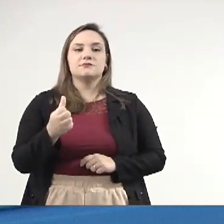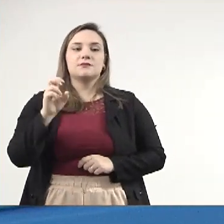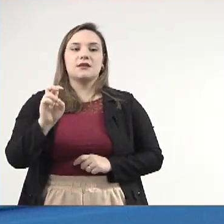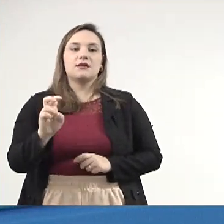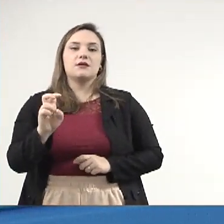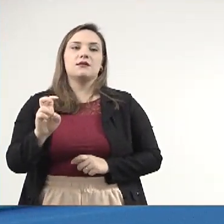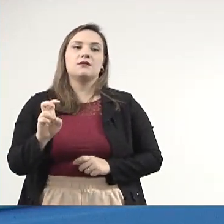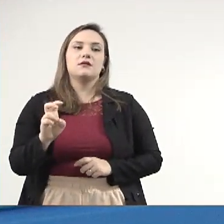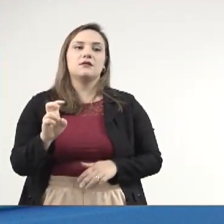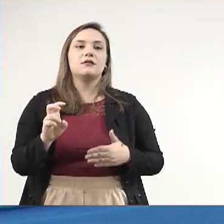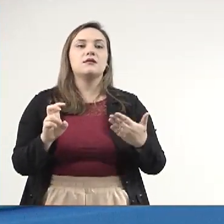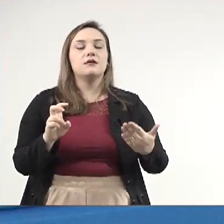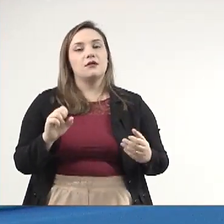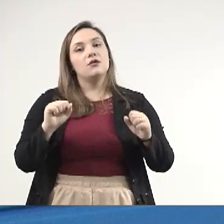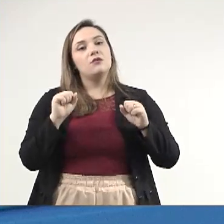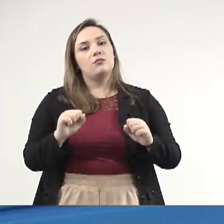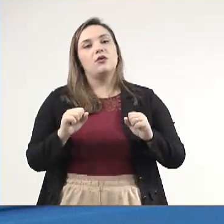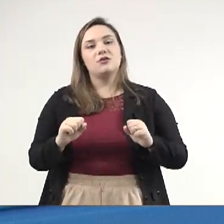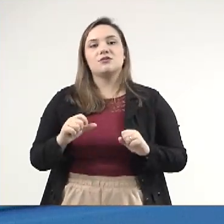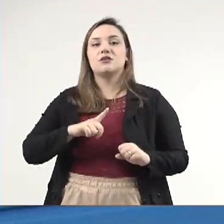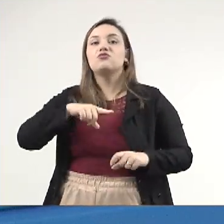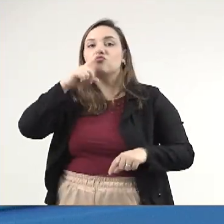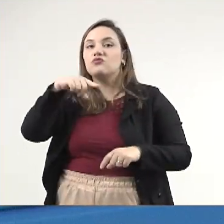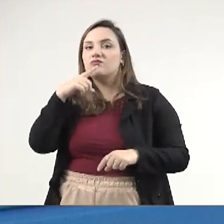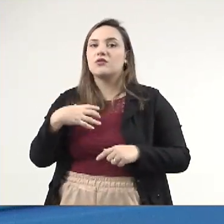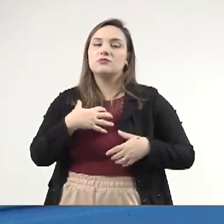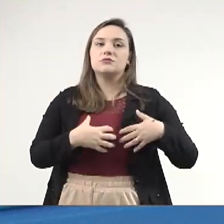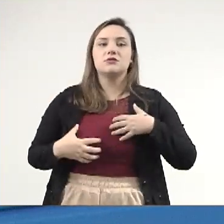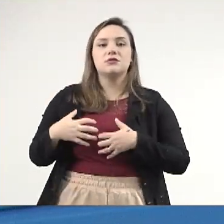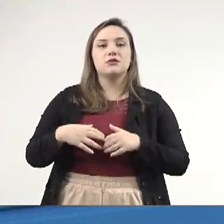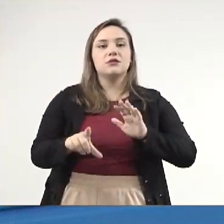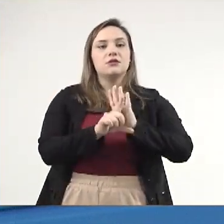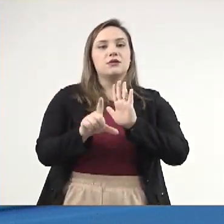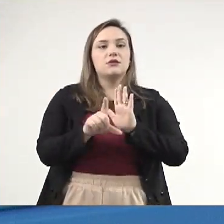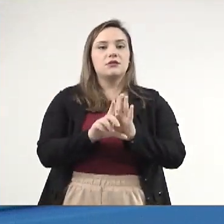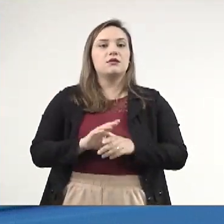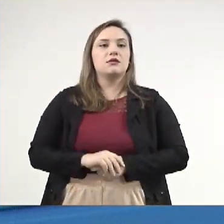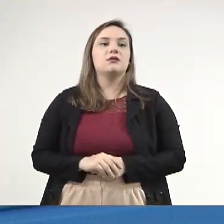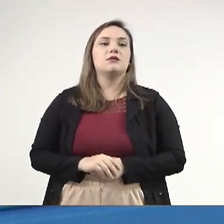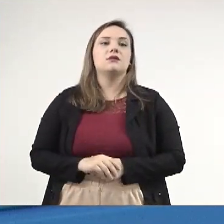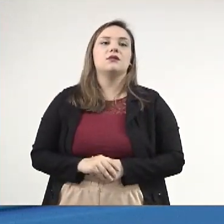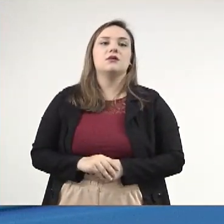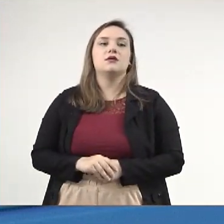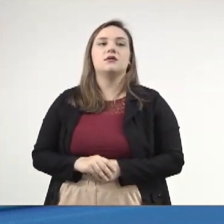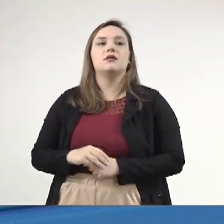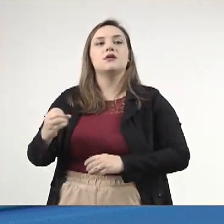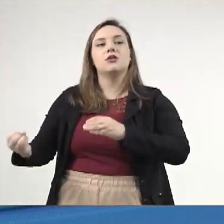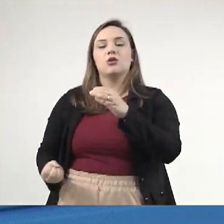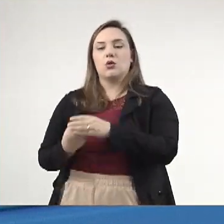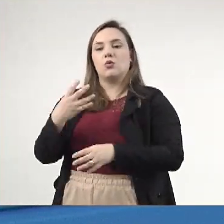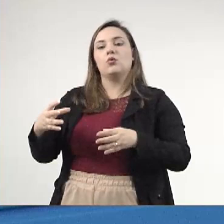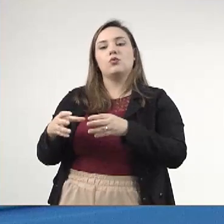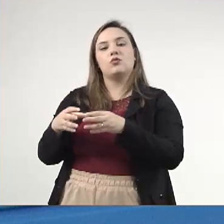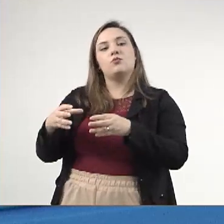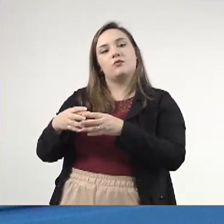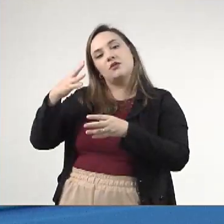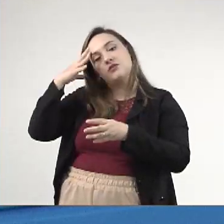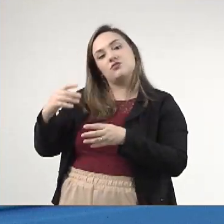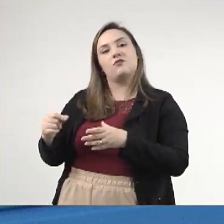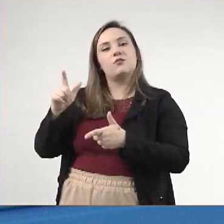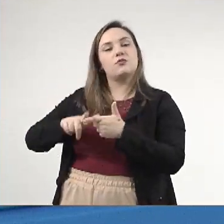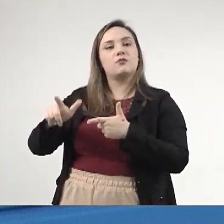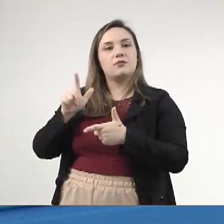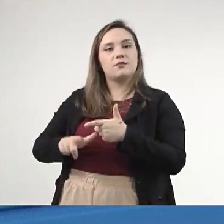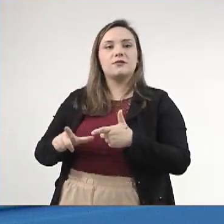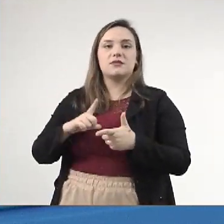101.7365, o que poderia gerar insegurança jurídica. Assim, determinou a criação de uma comissão de conciliação, formada por 6